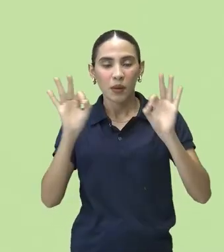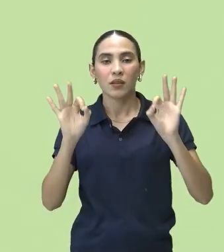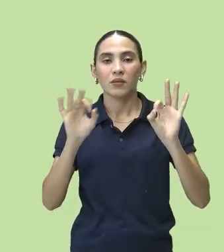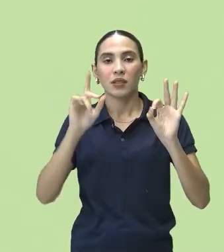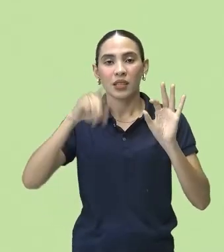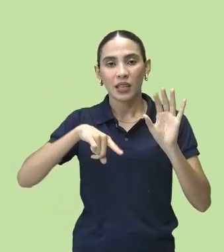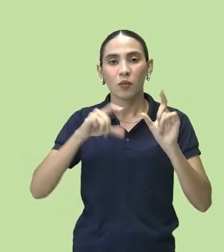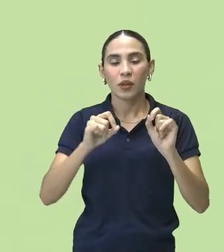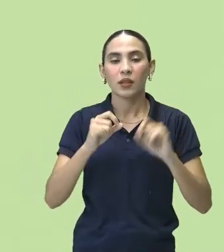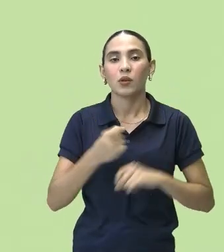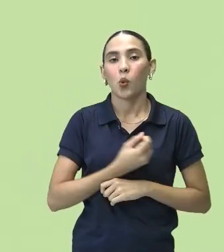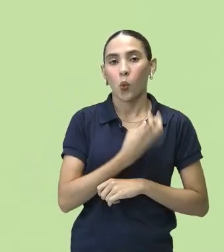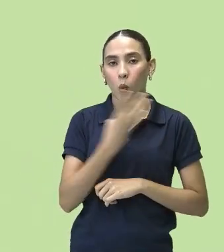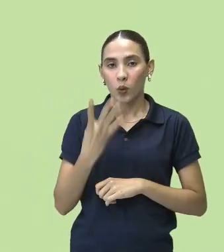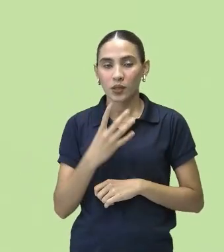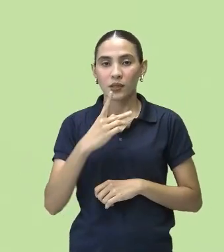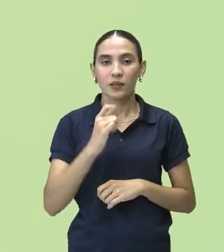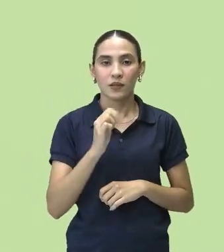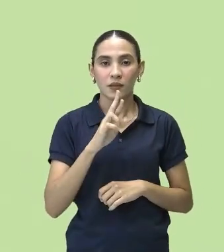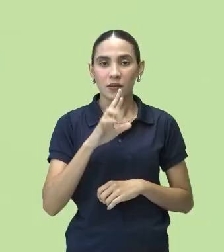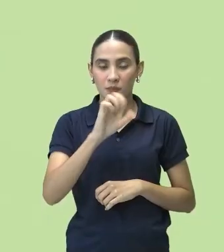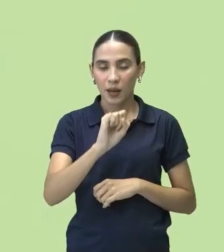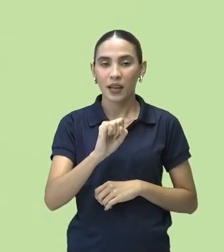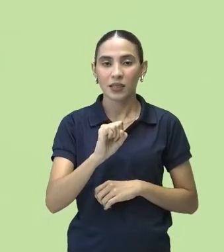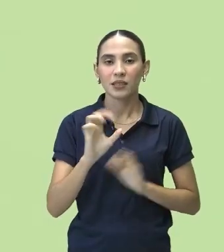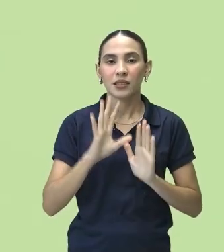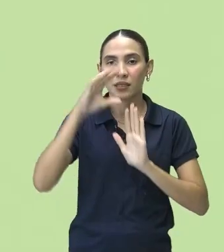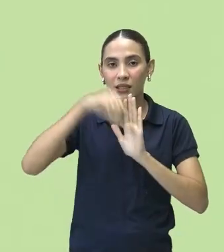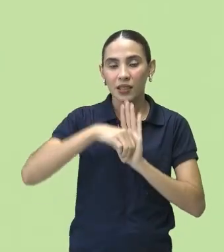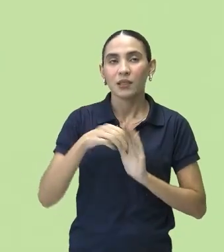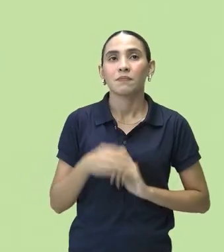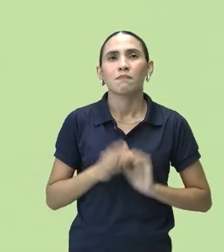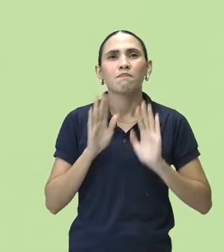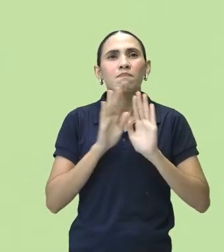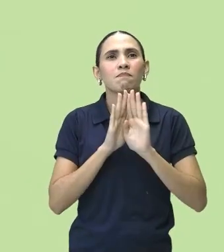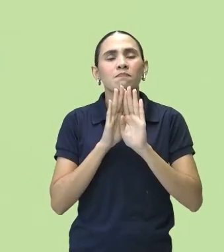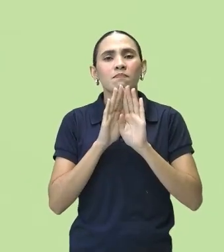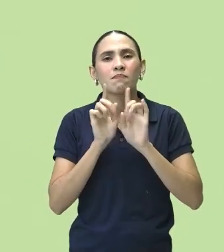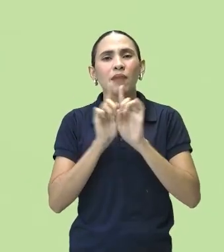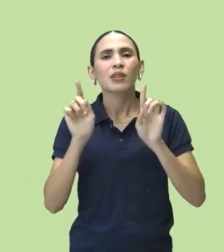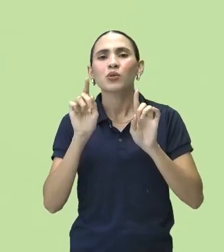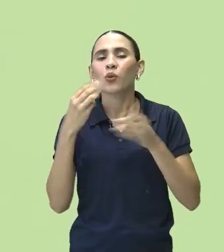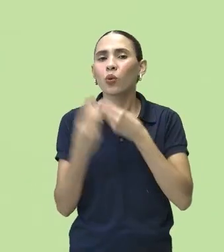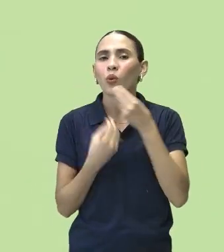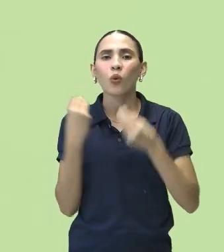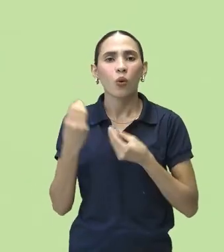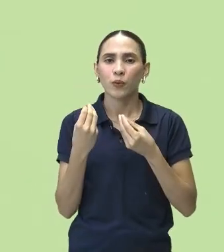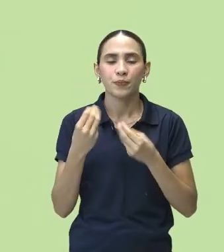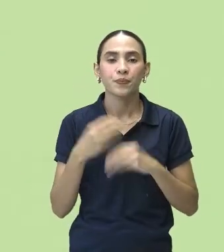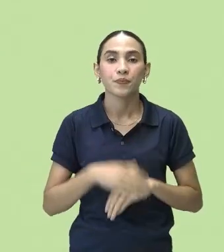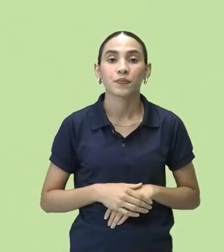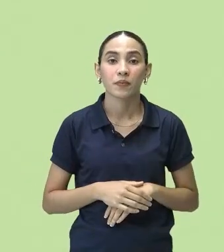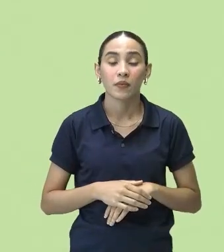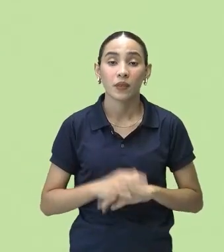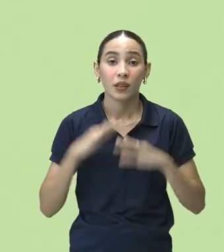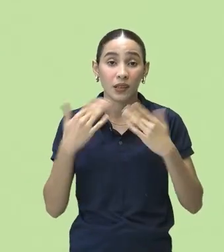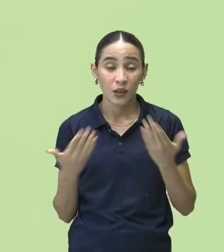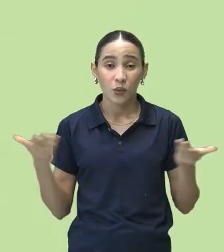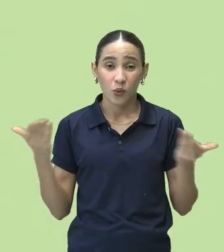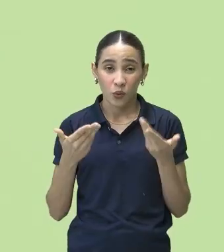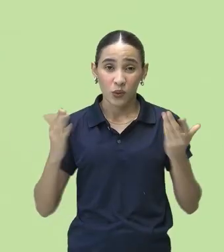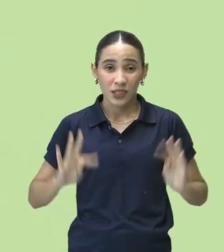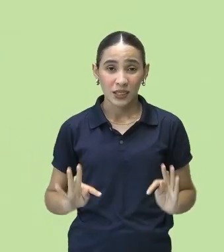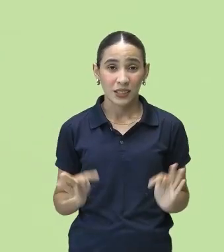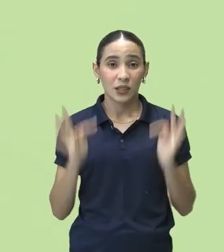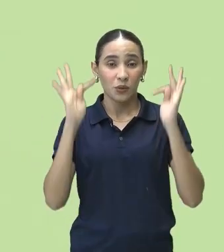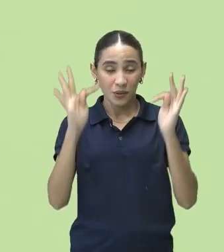ser medido aí pela quantidade de pares de bases presente. Ah, professora, mas como isso é possível? Com a nossa tecnologia,